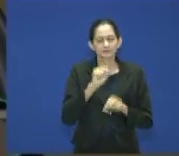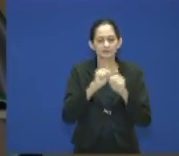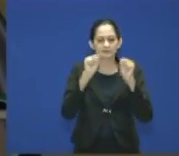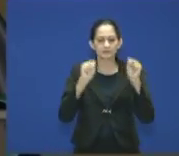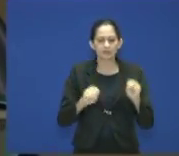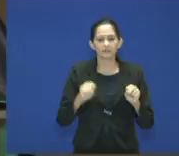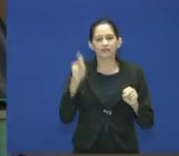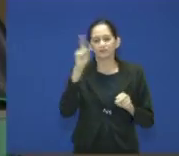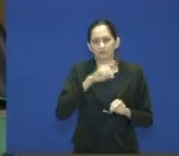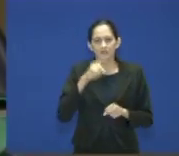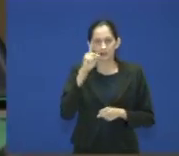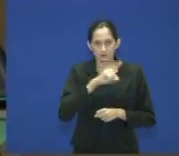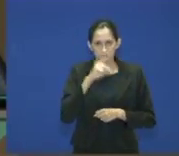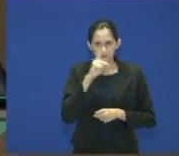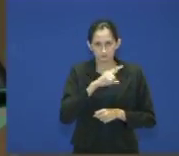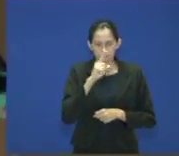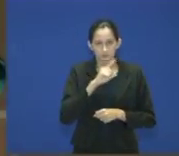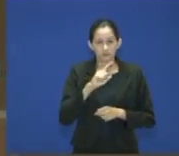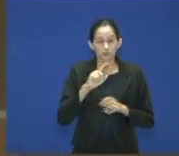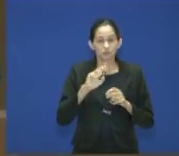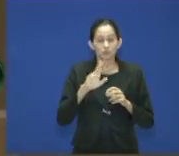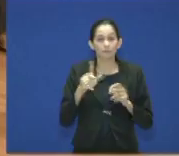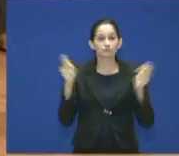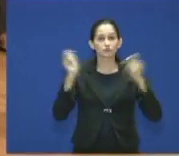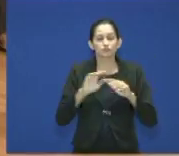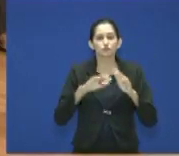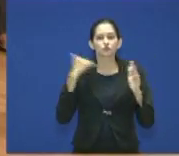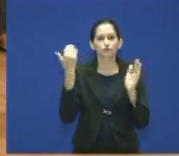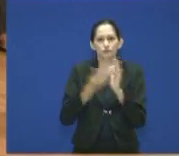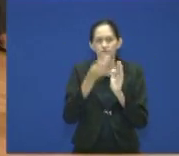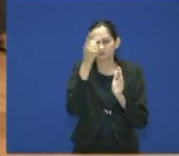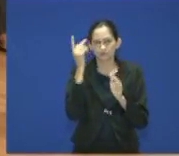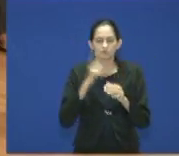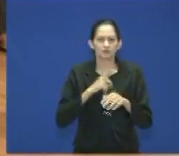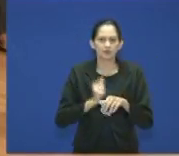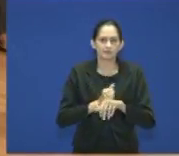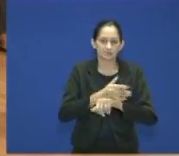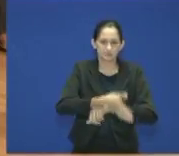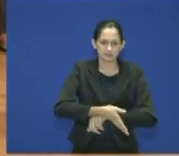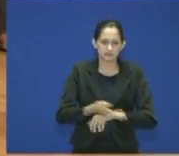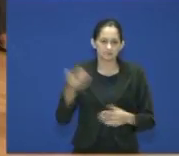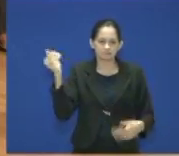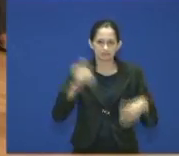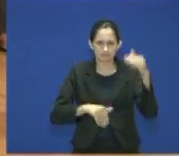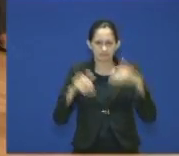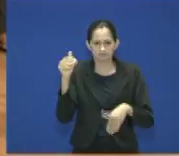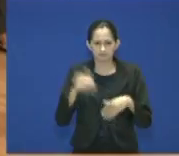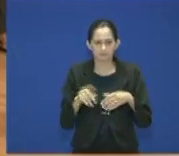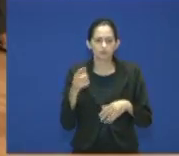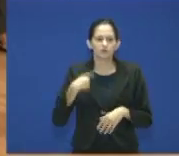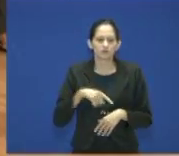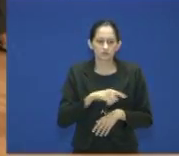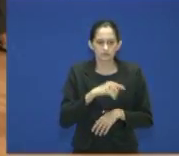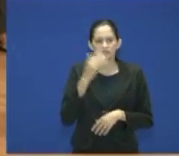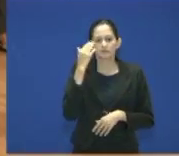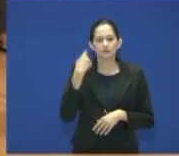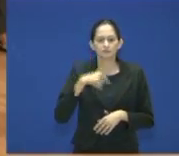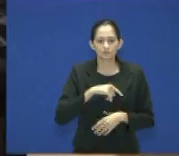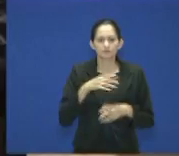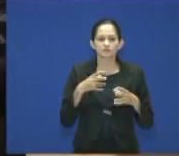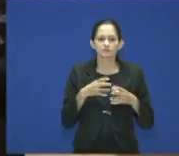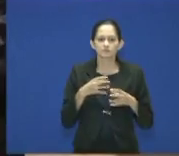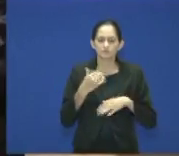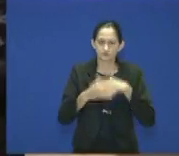não abriga a todos que anseiam por ele. Nesse sentido, podemos dizer que crescemos, mas precisamos